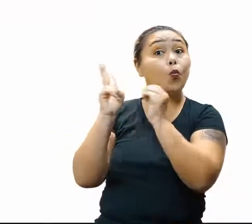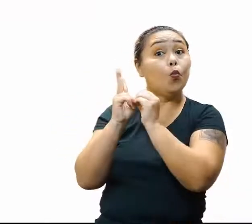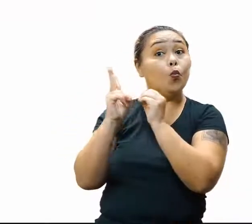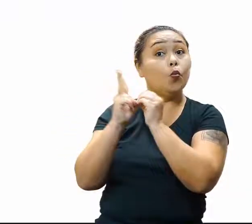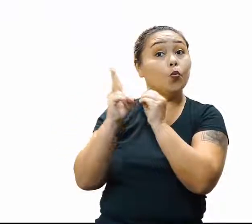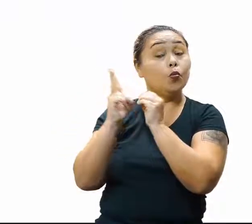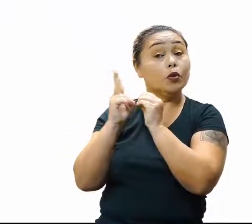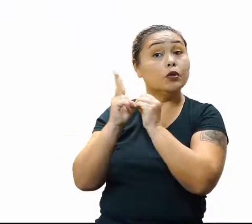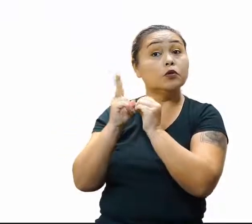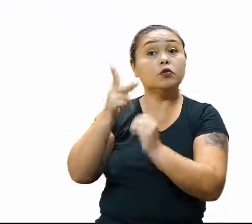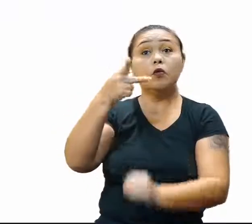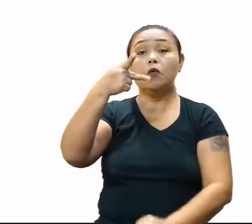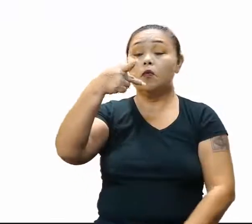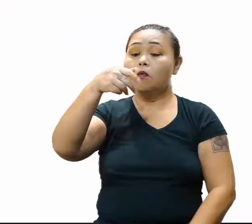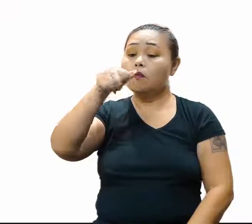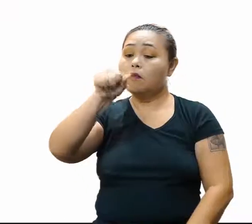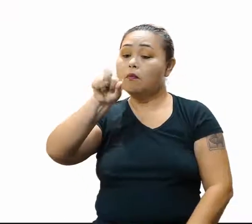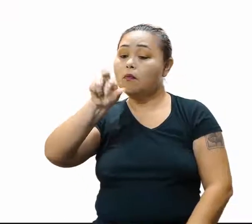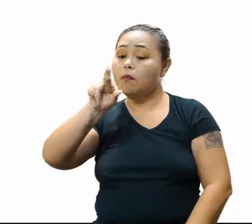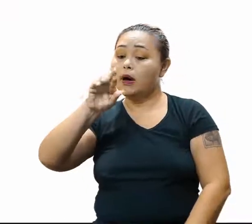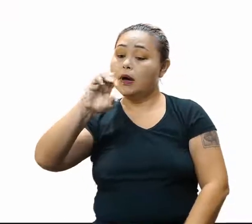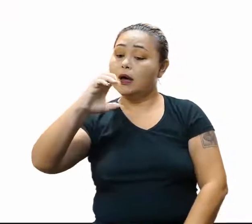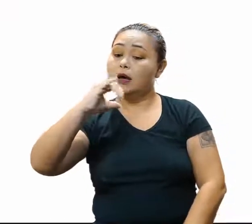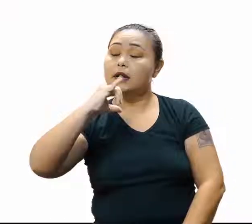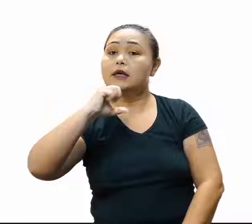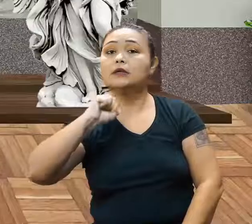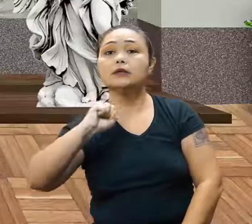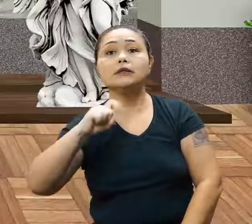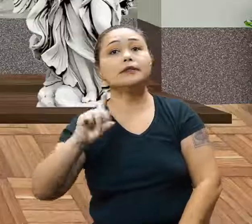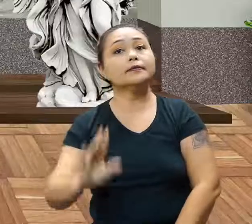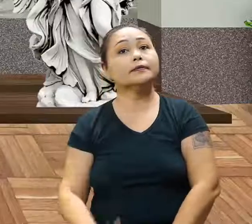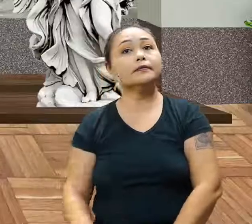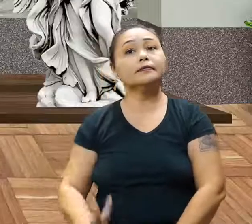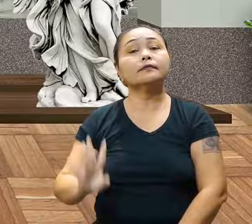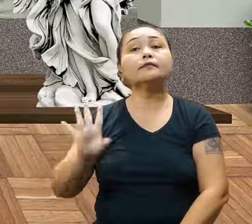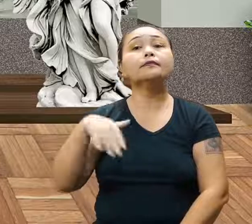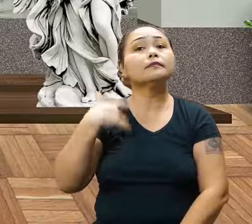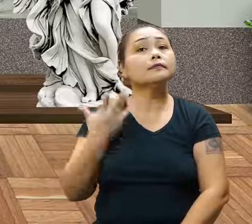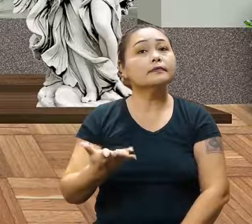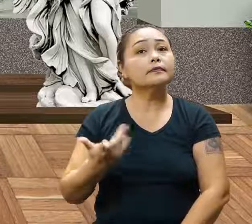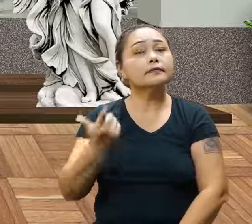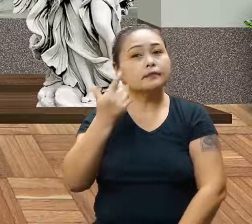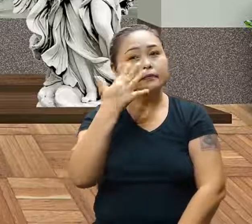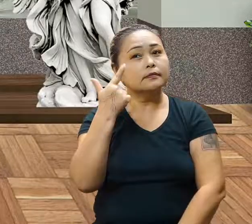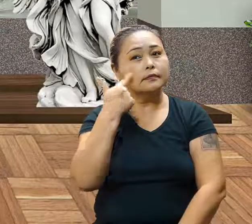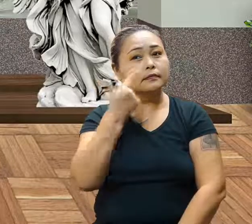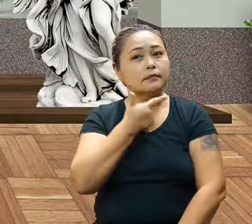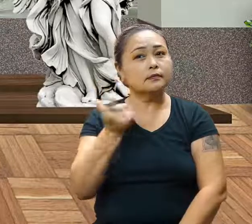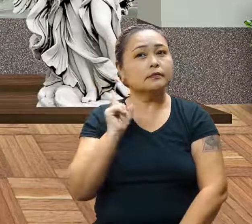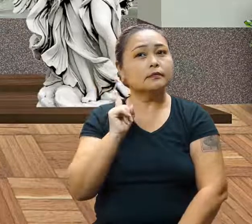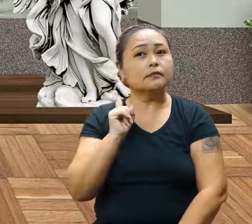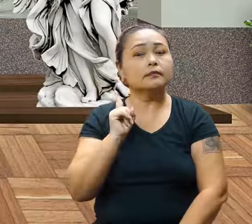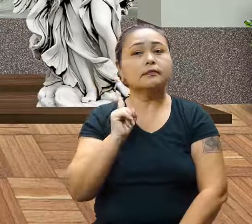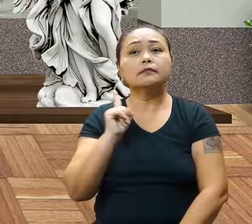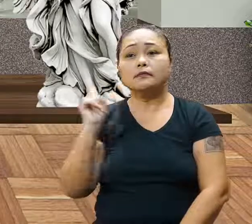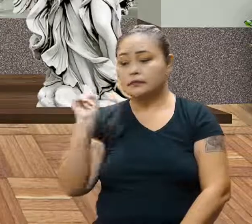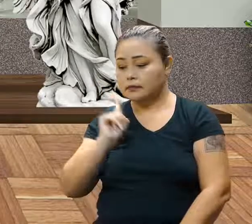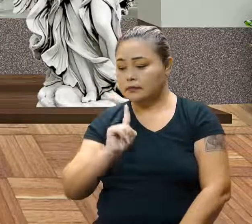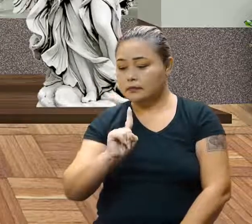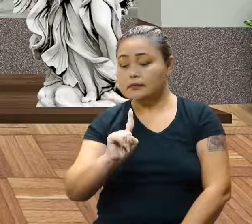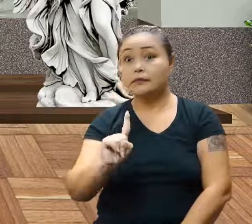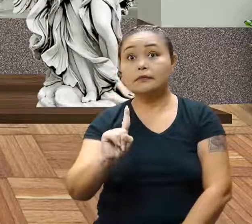Tá? Então, é aquela coisa, vem para mim. Aluno, presta atenção. Os sertanistas estão vindo